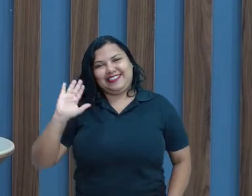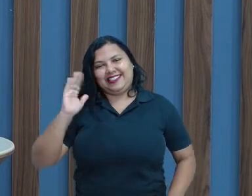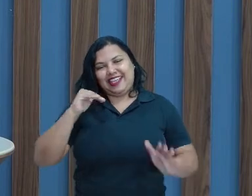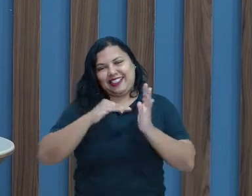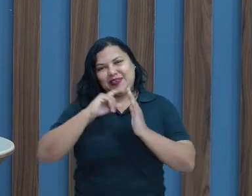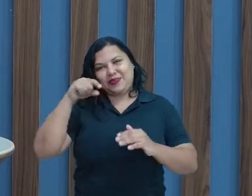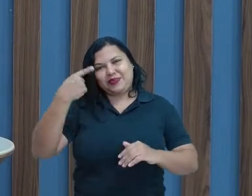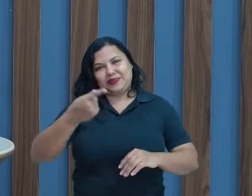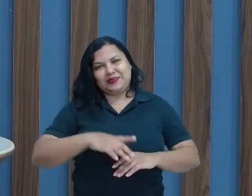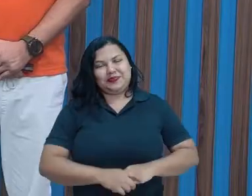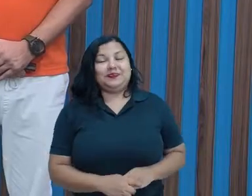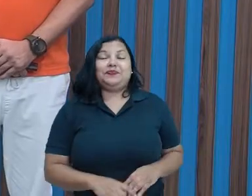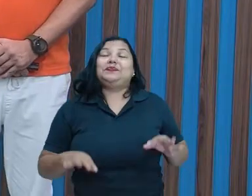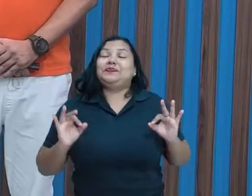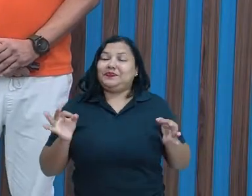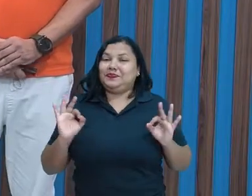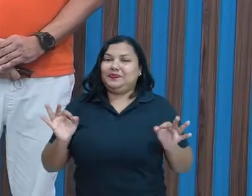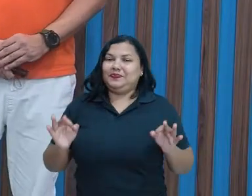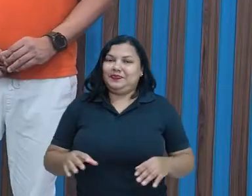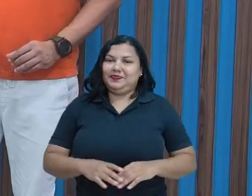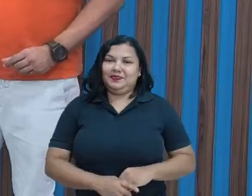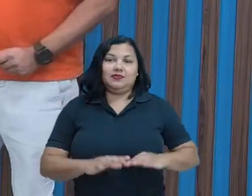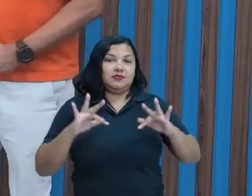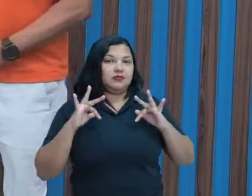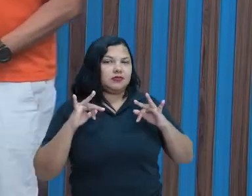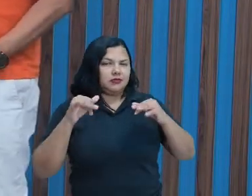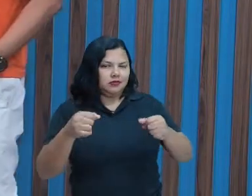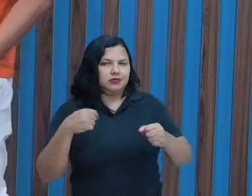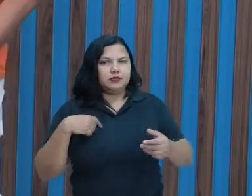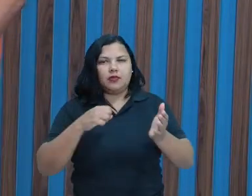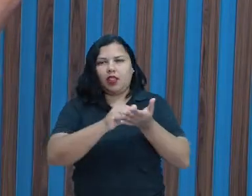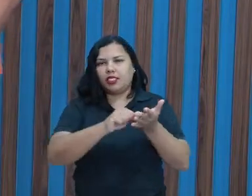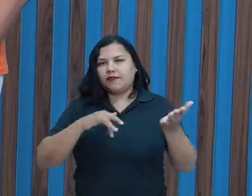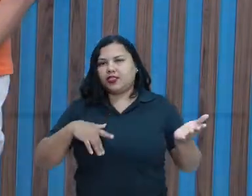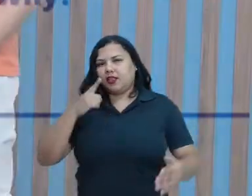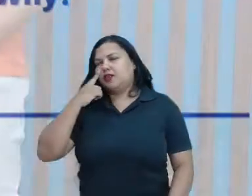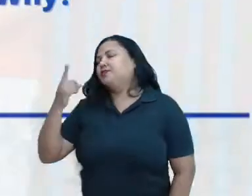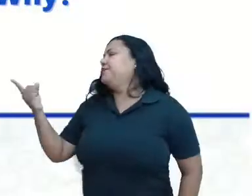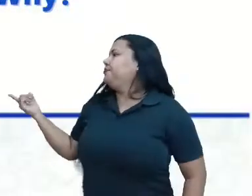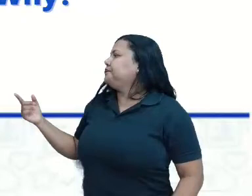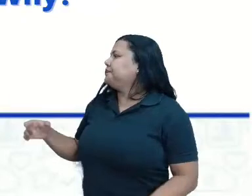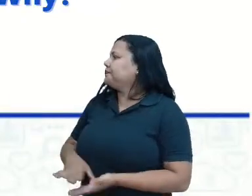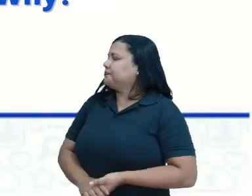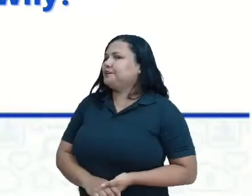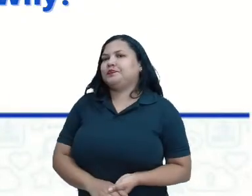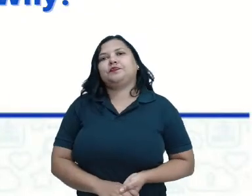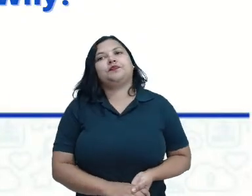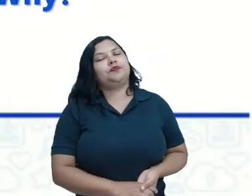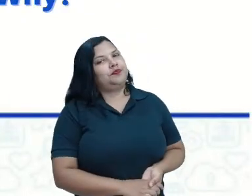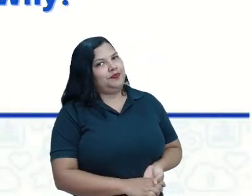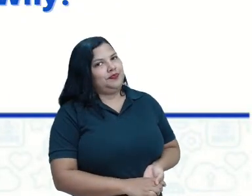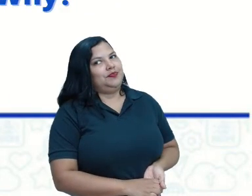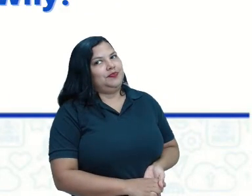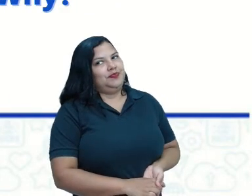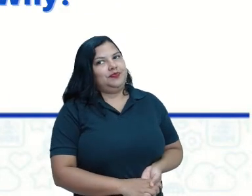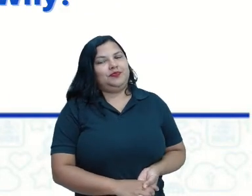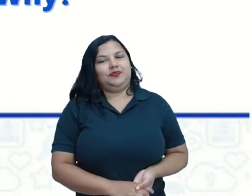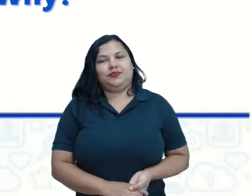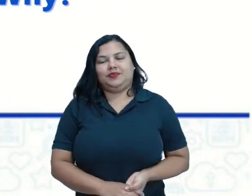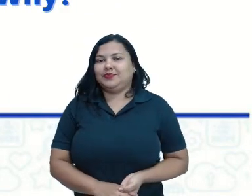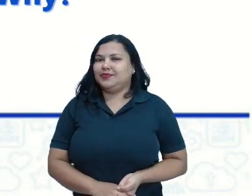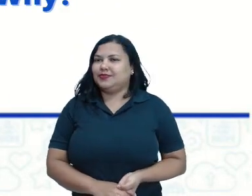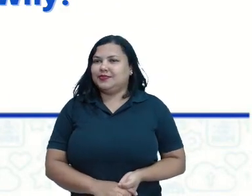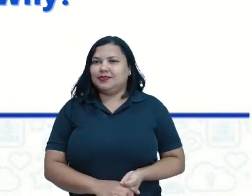na próxima. É isso aí, gente. E como tarefinha de casa, ó, answer in English. Which one do you prefer, poems or lyrics?